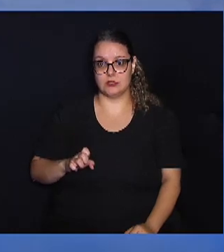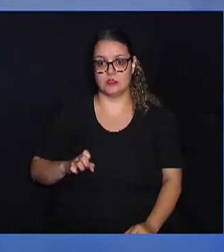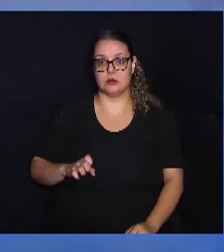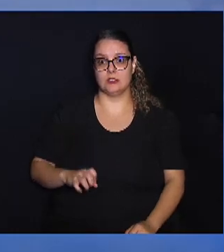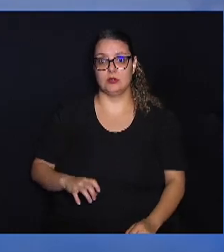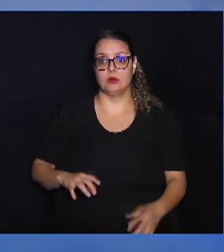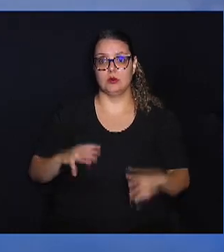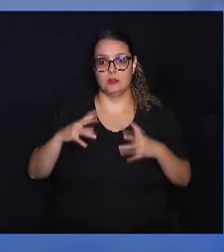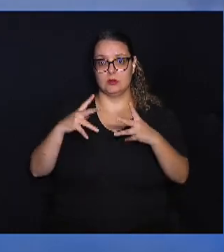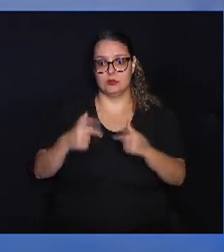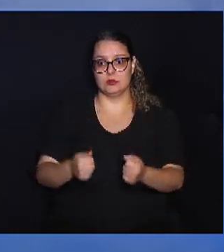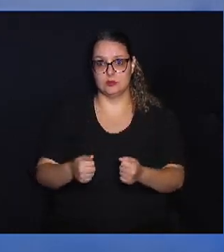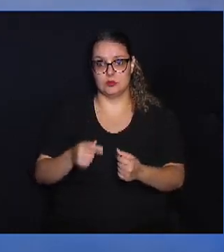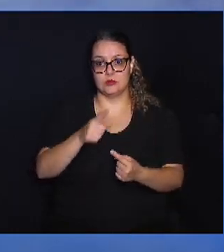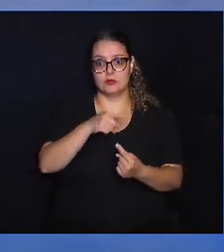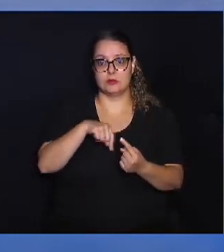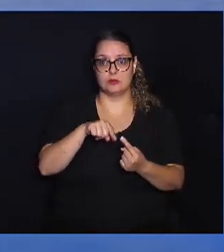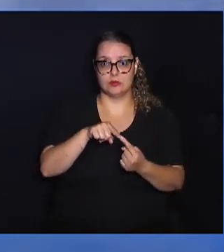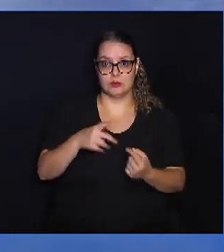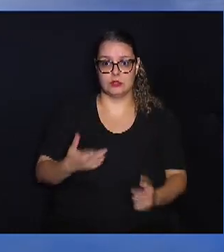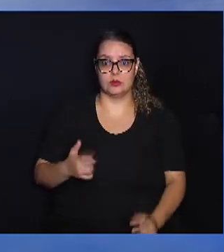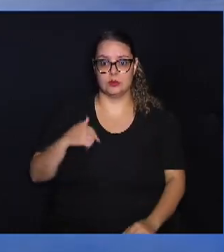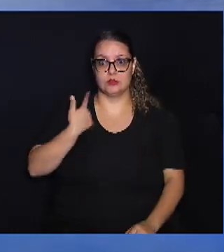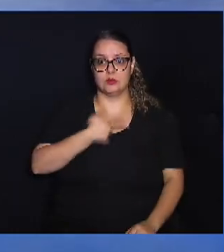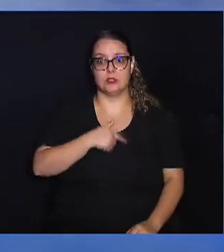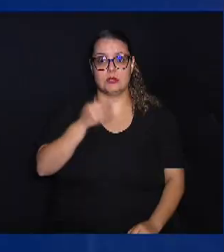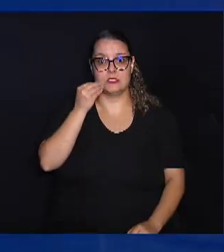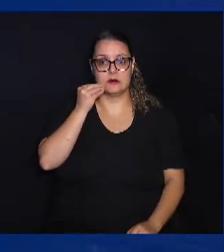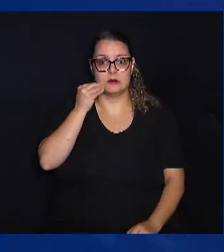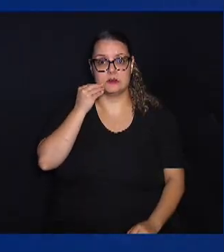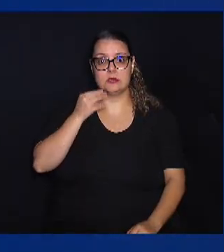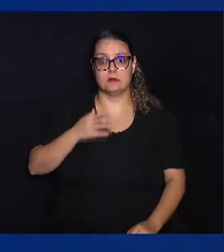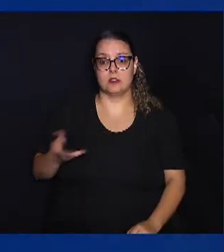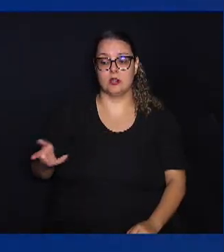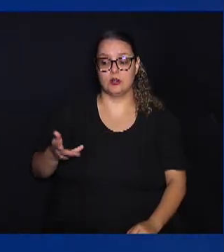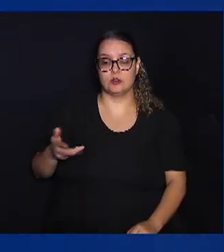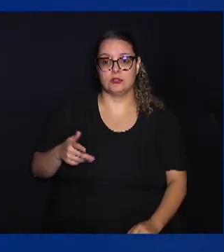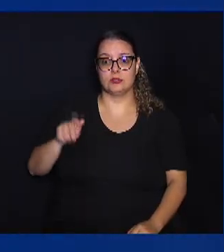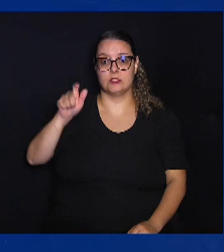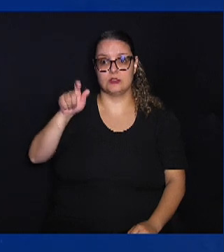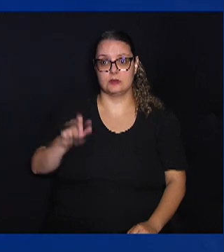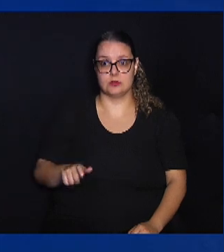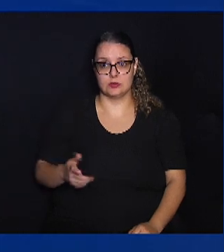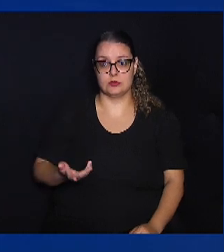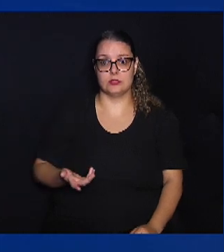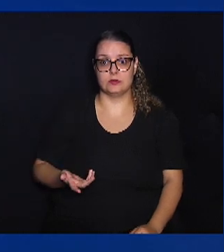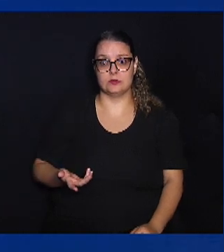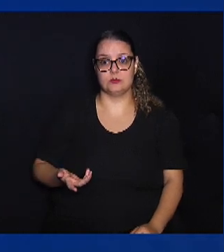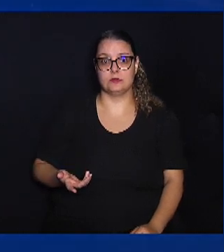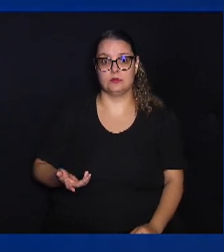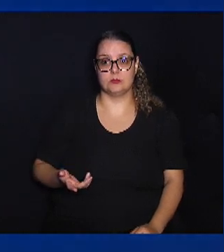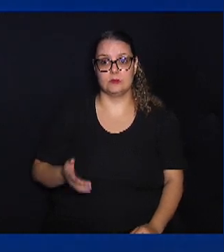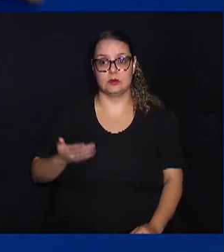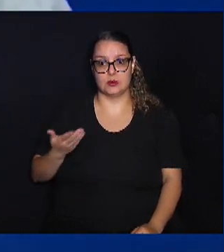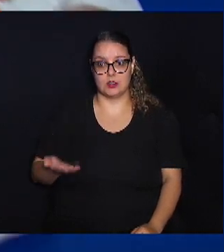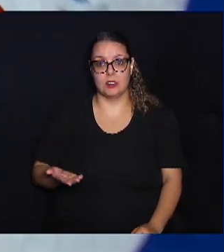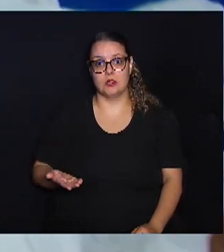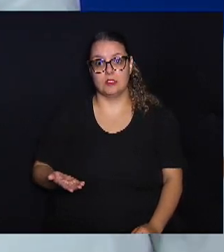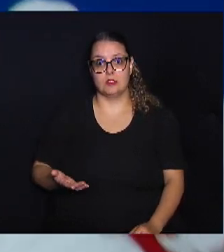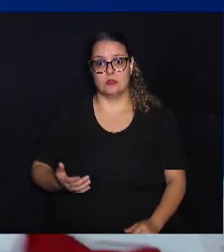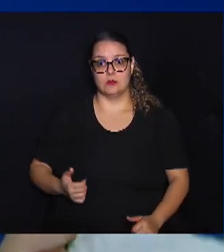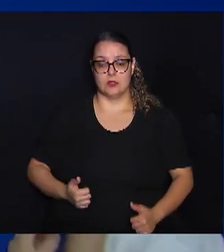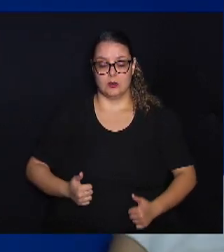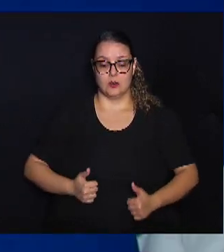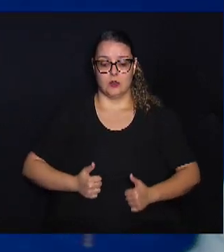esses objetivos, a gente tenta aumentar a agilidade da pessoa. E com isso vai aumentando a saúde